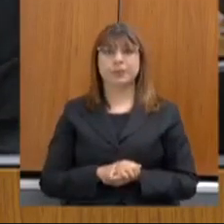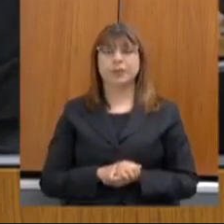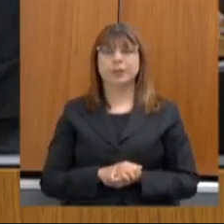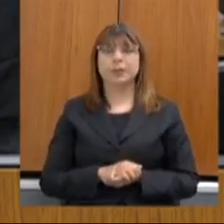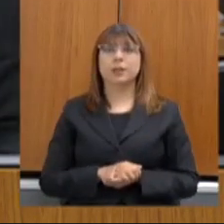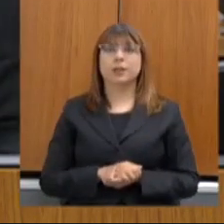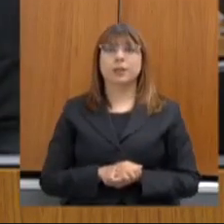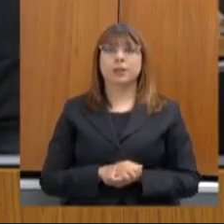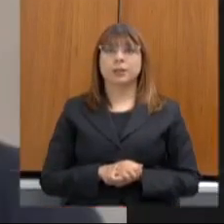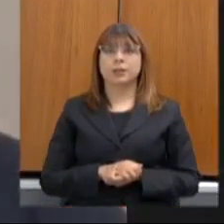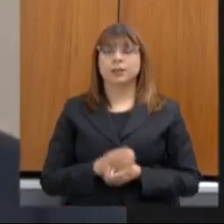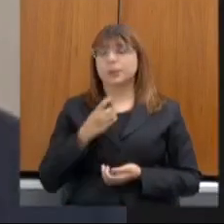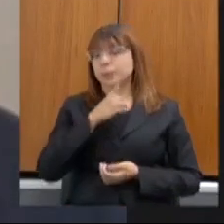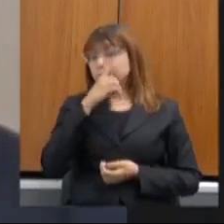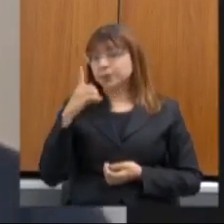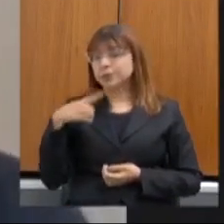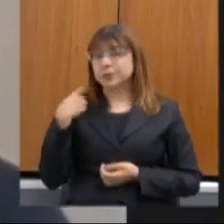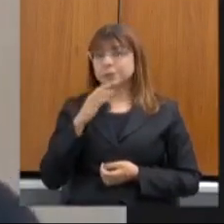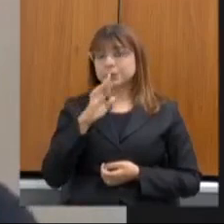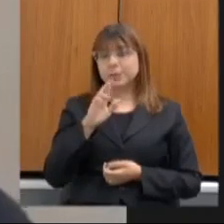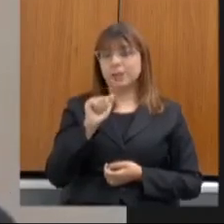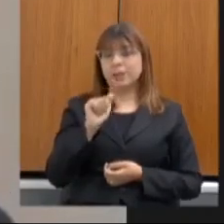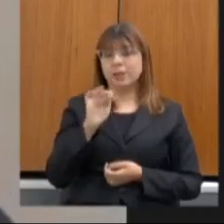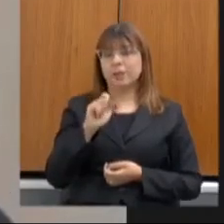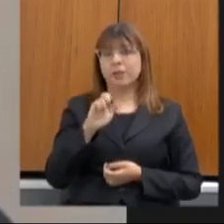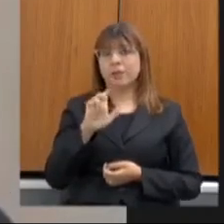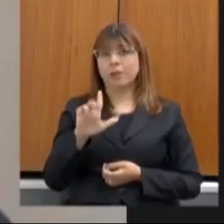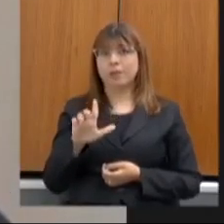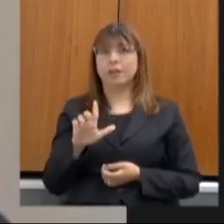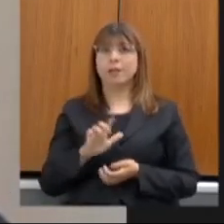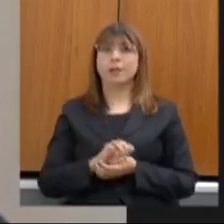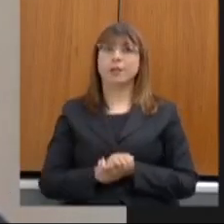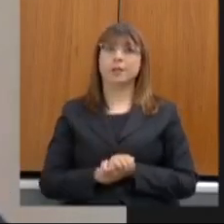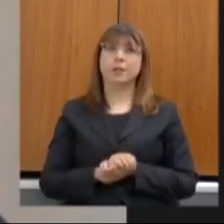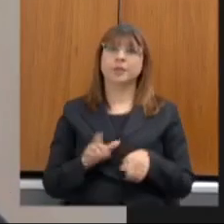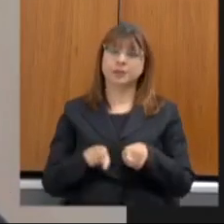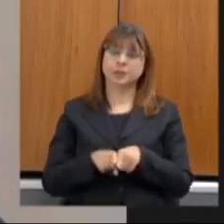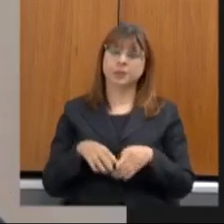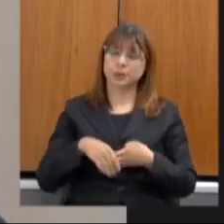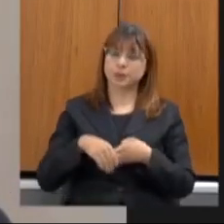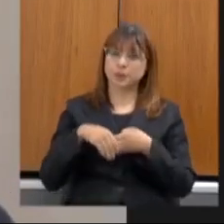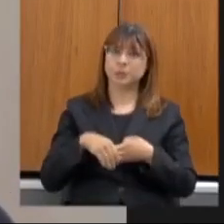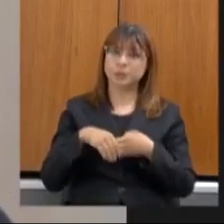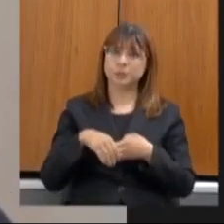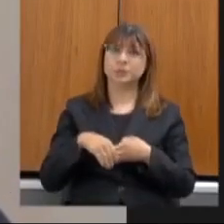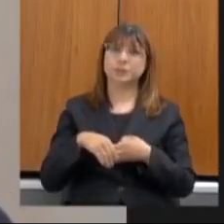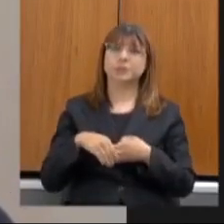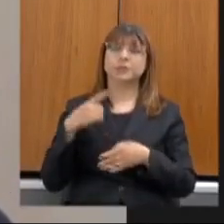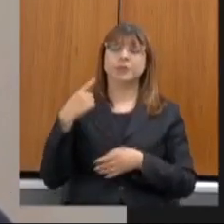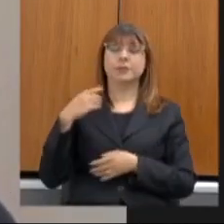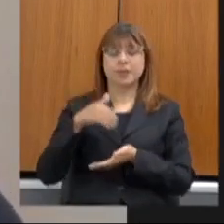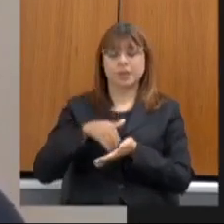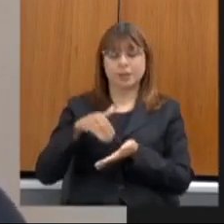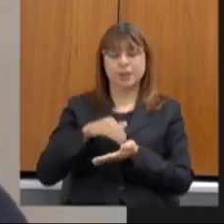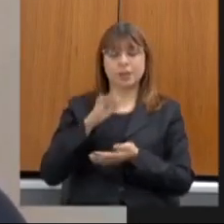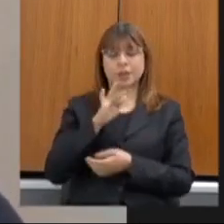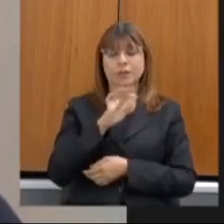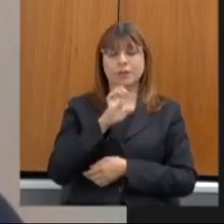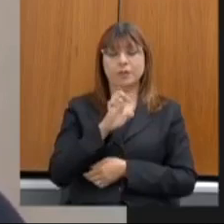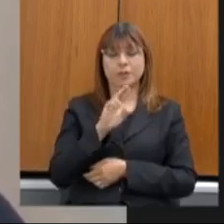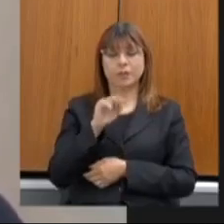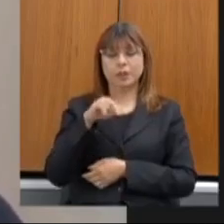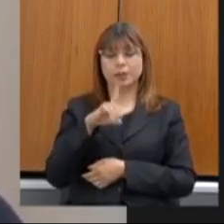Bom dia Deputado Rafael eu quero também complementar o secretário Fernando